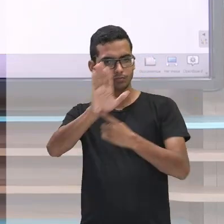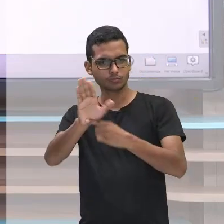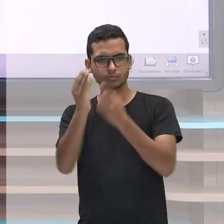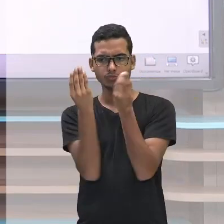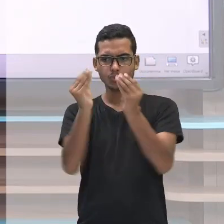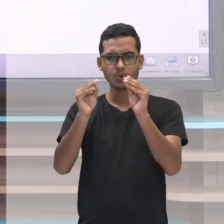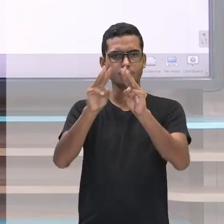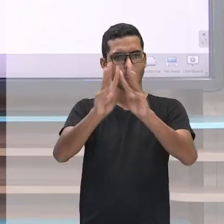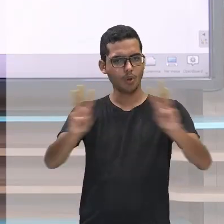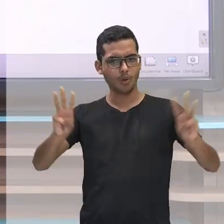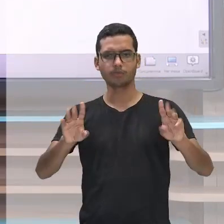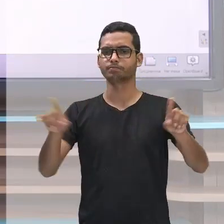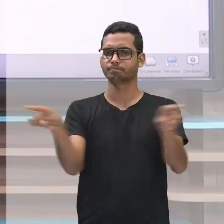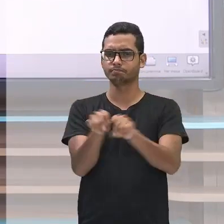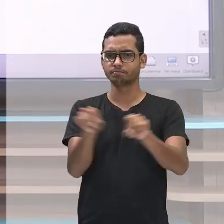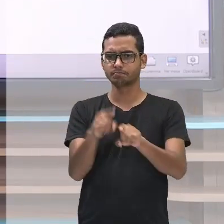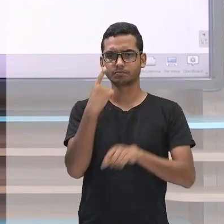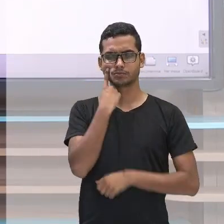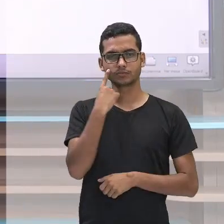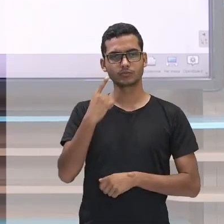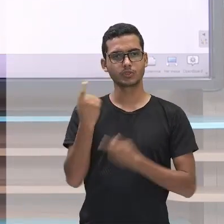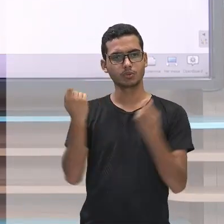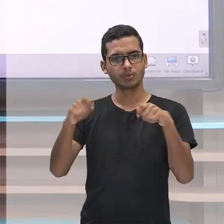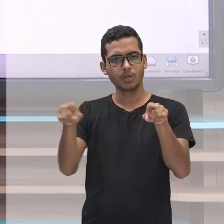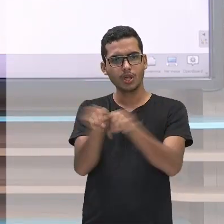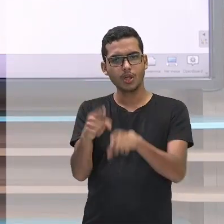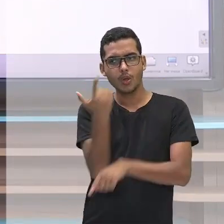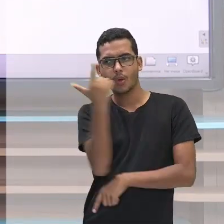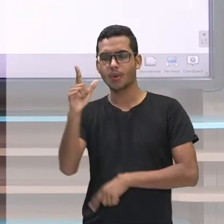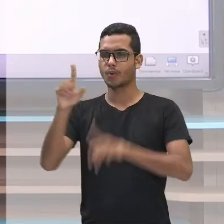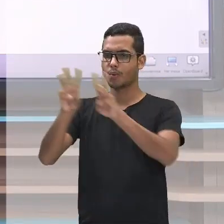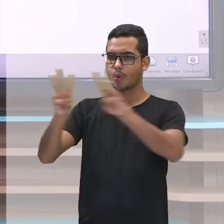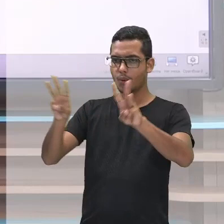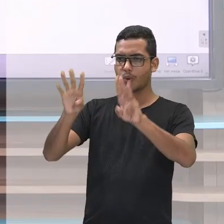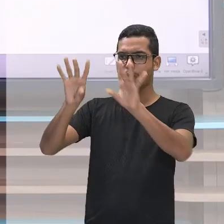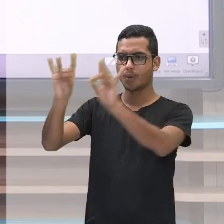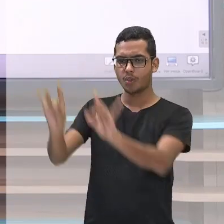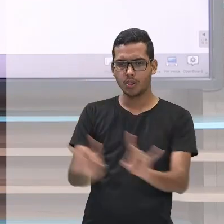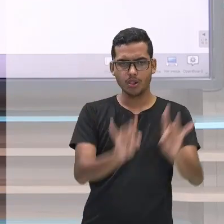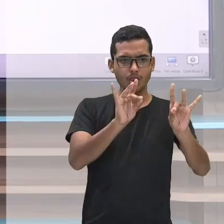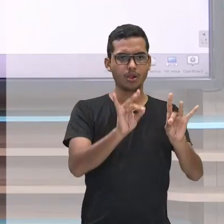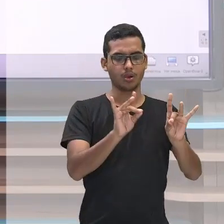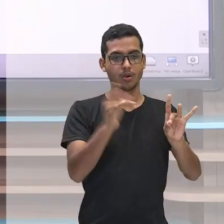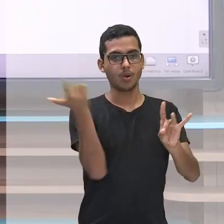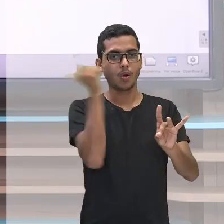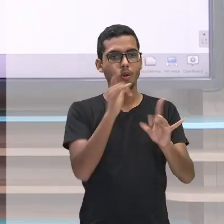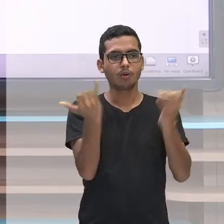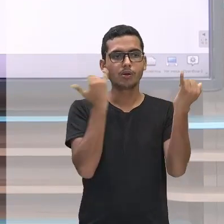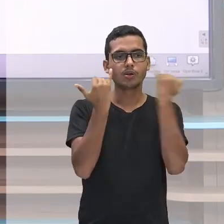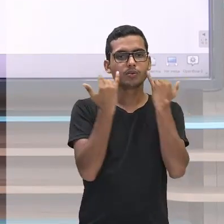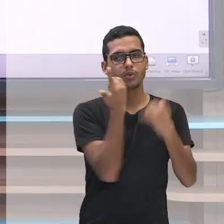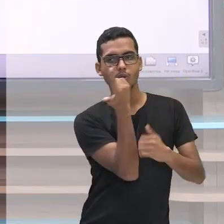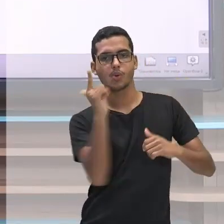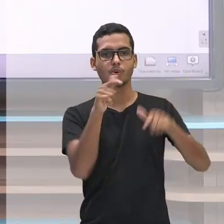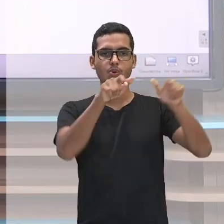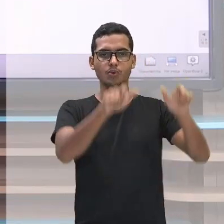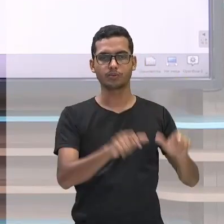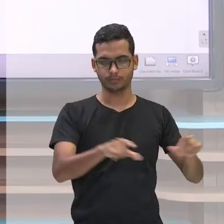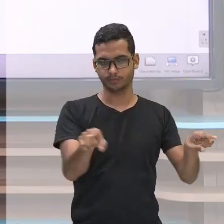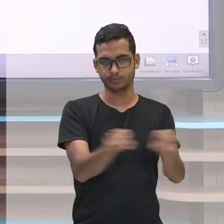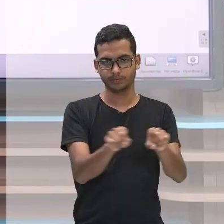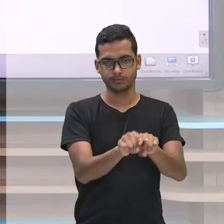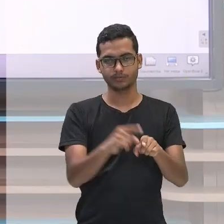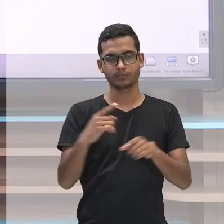site, mas você pegou em outro site, mas aquele site retirou os dados de onde? Se esses dados foram retirados ali da